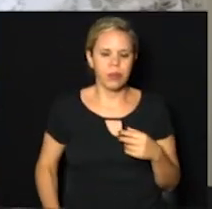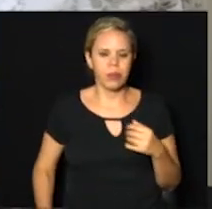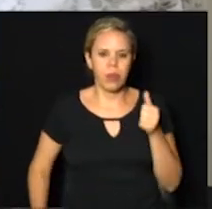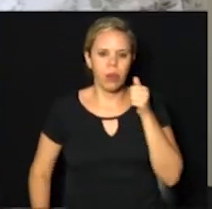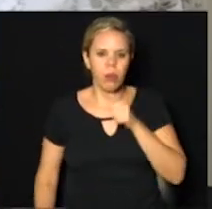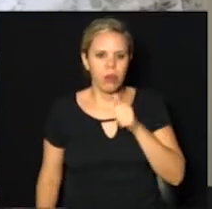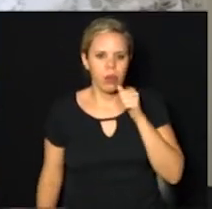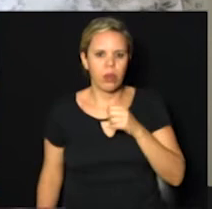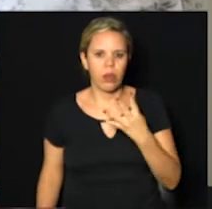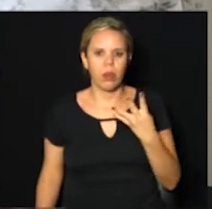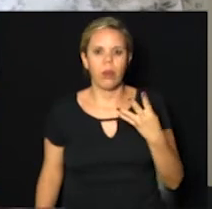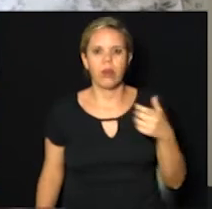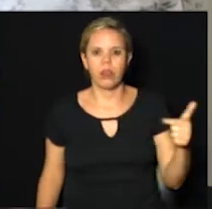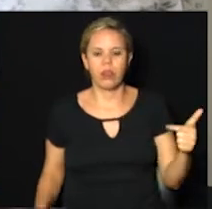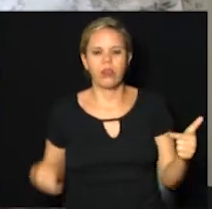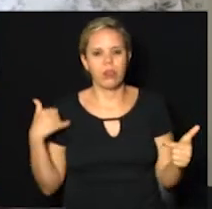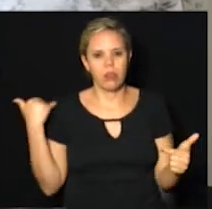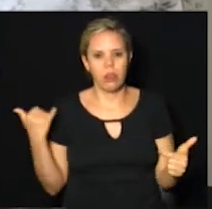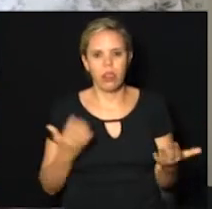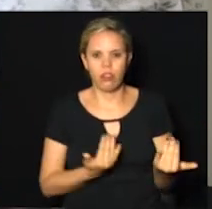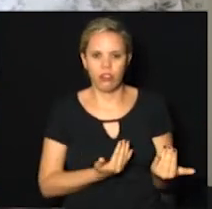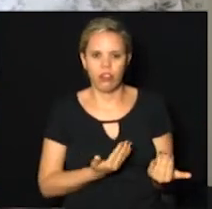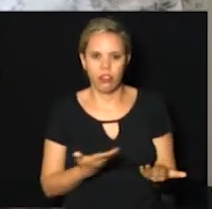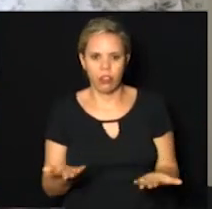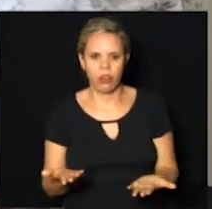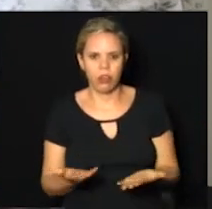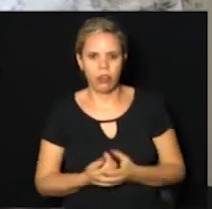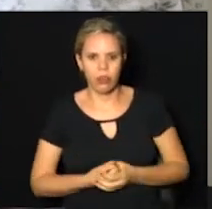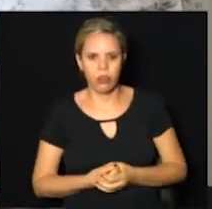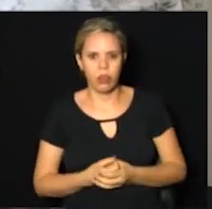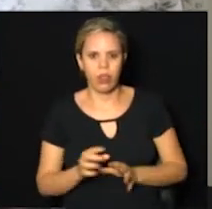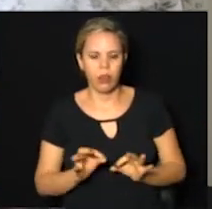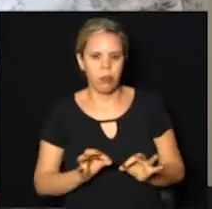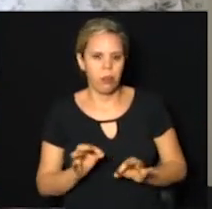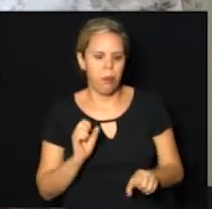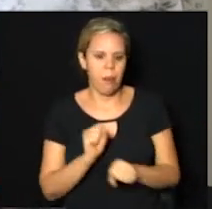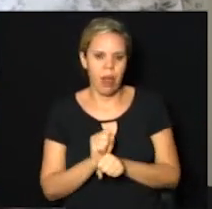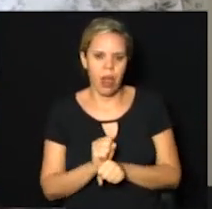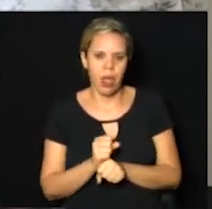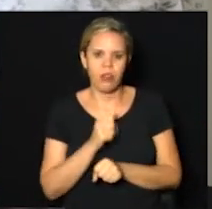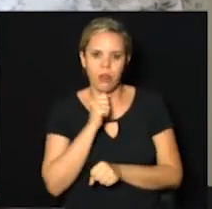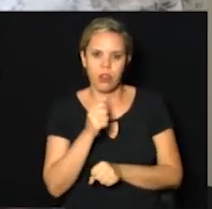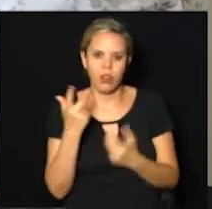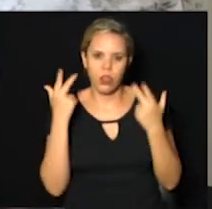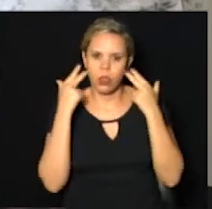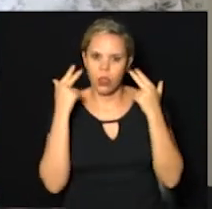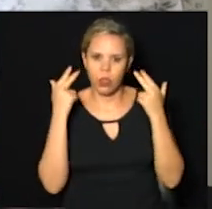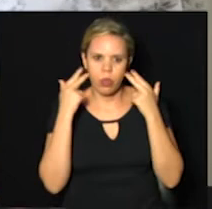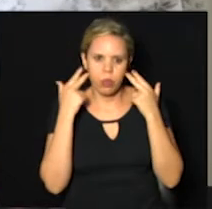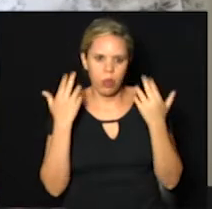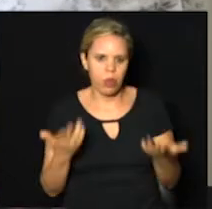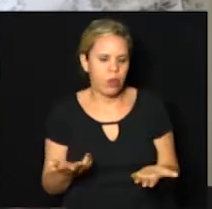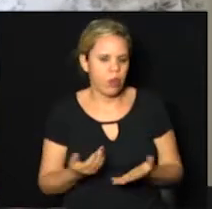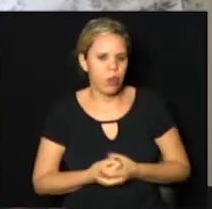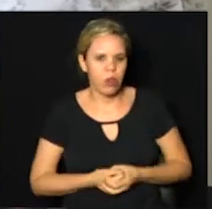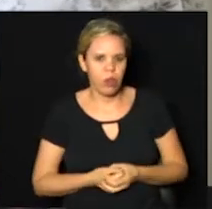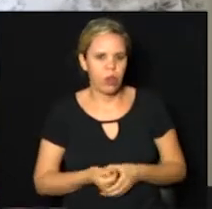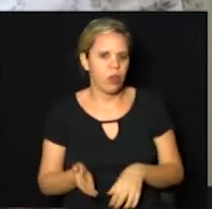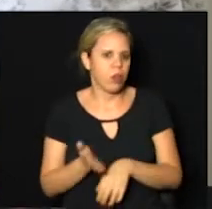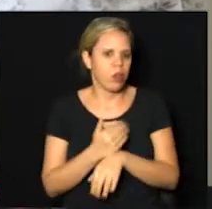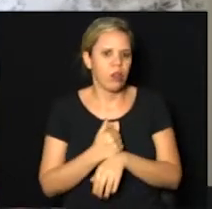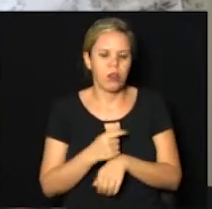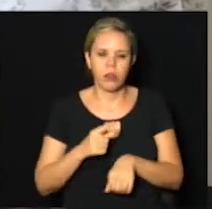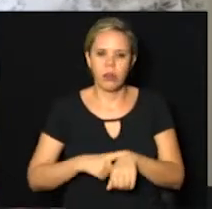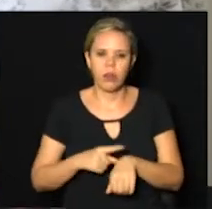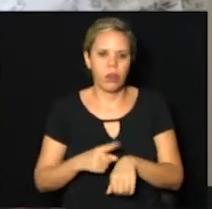de 40, 42 anos é jovem, né? Para isso já ter parado de menstruar, mas é normal, não é considerado antes